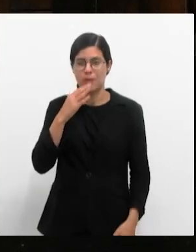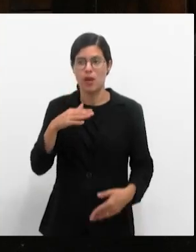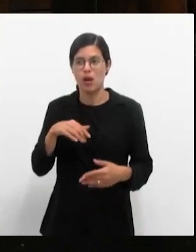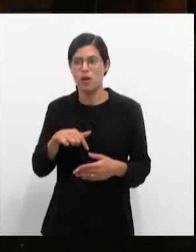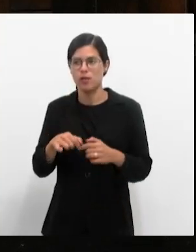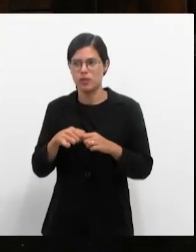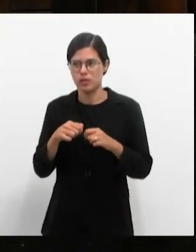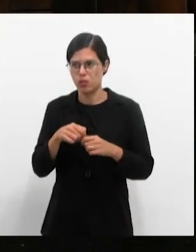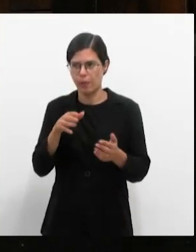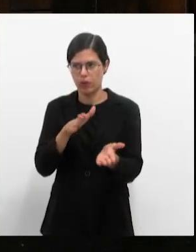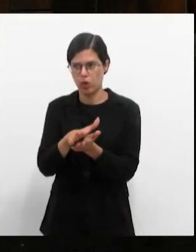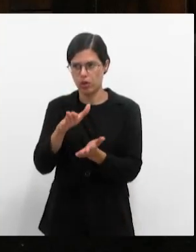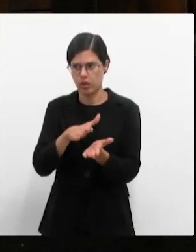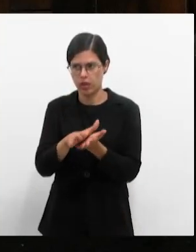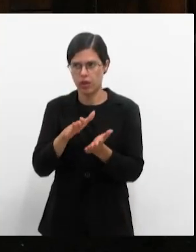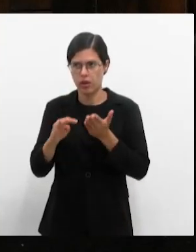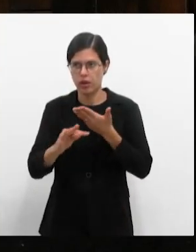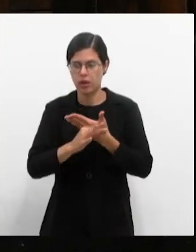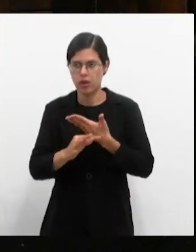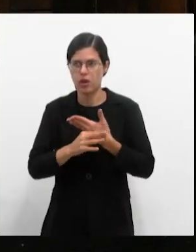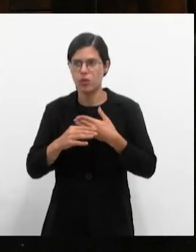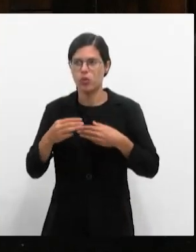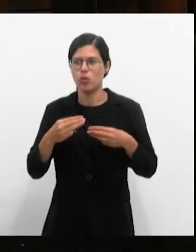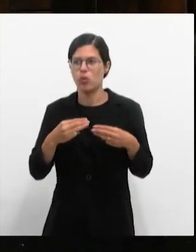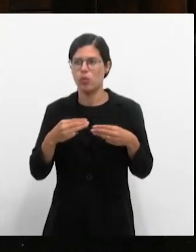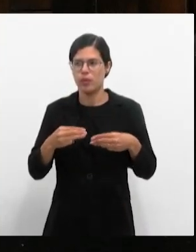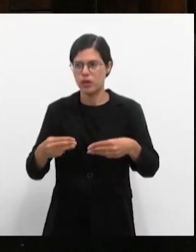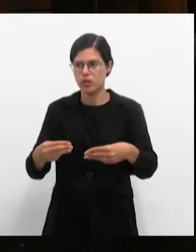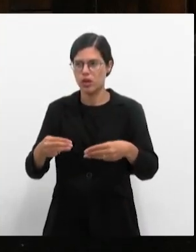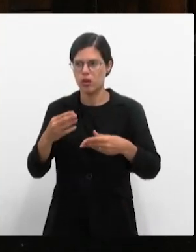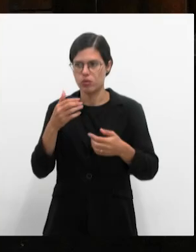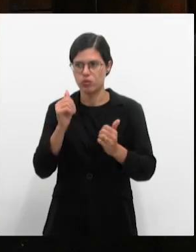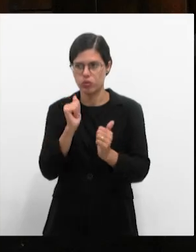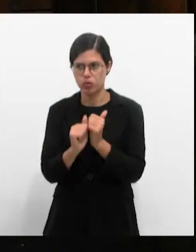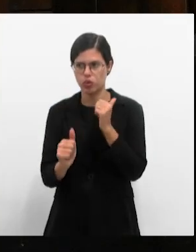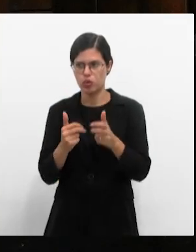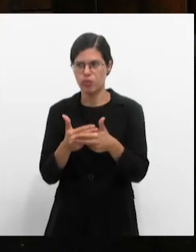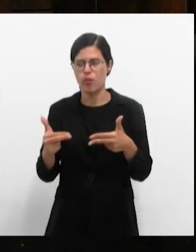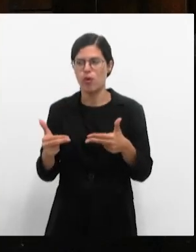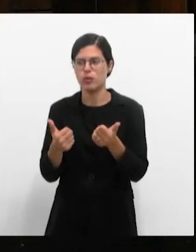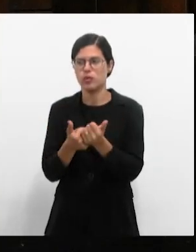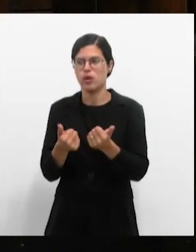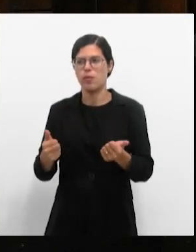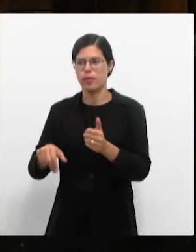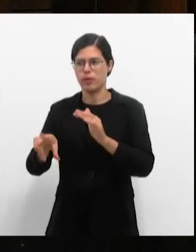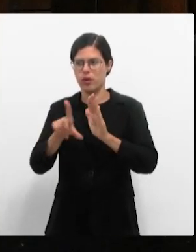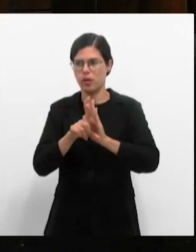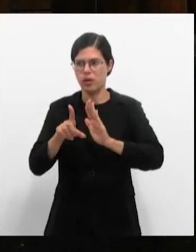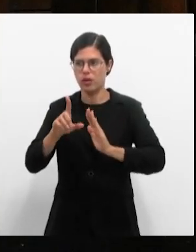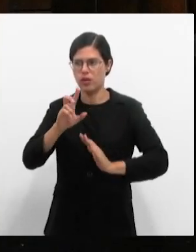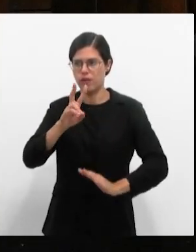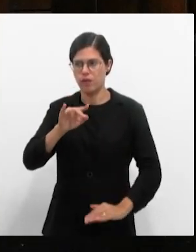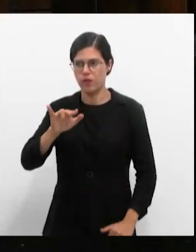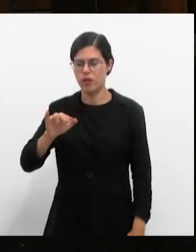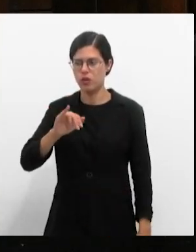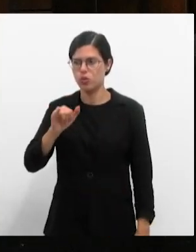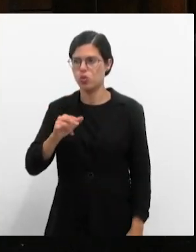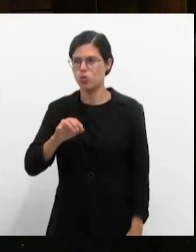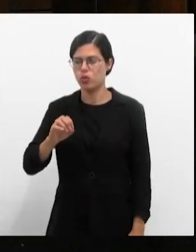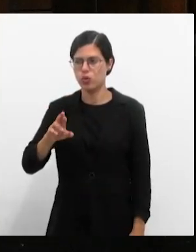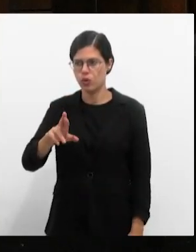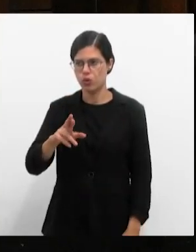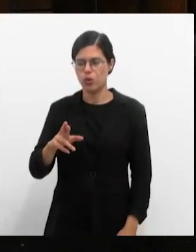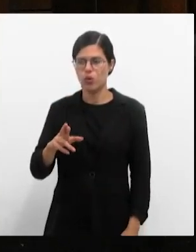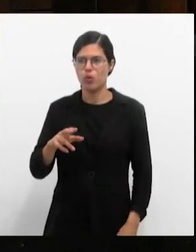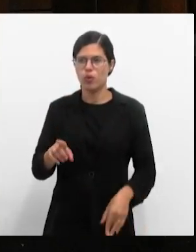técnica do Ministério dos Esportes em apoio à Lei Vini Júnior, de autoria do deputado Chico